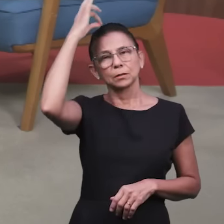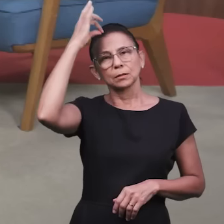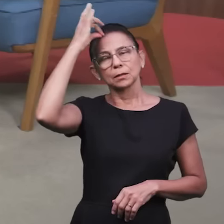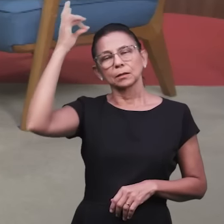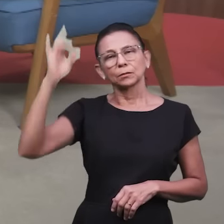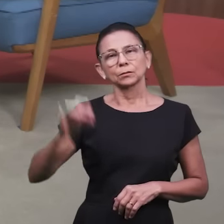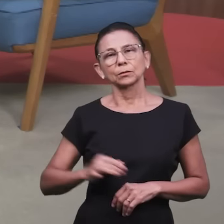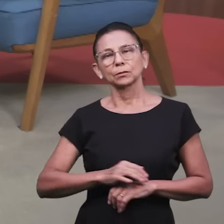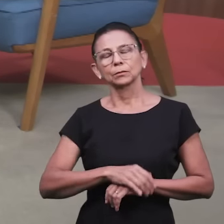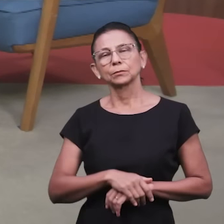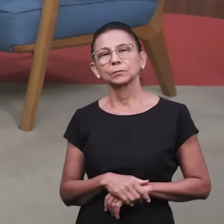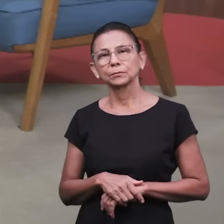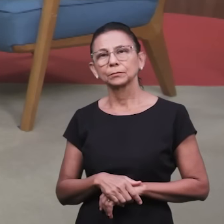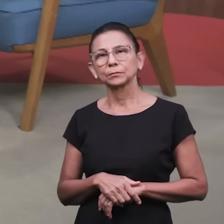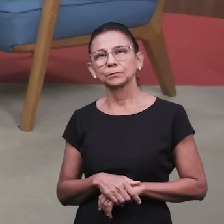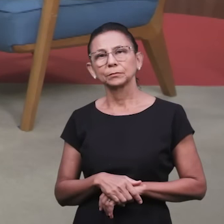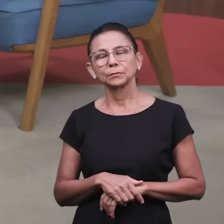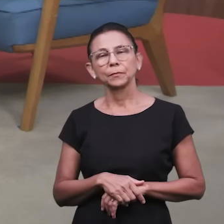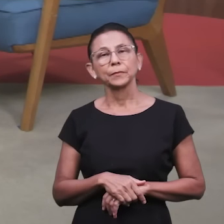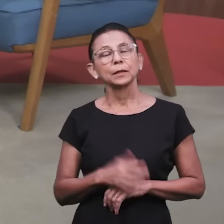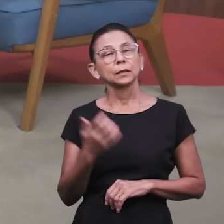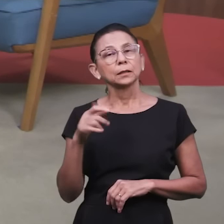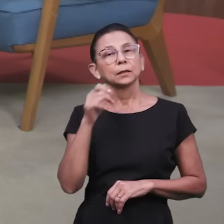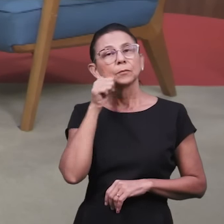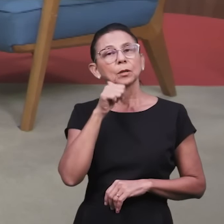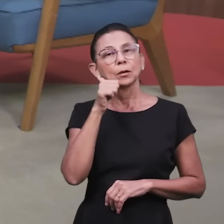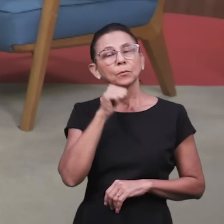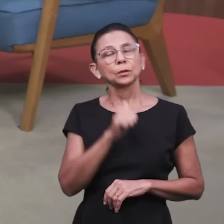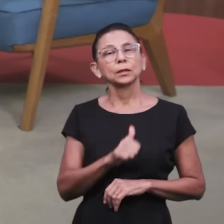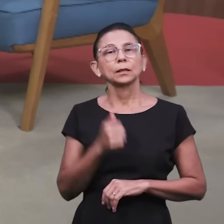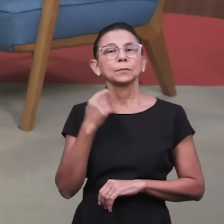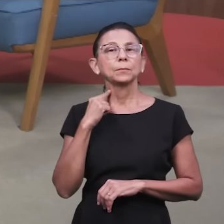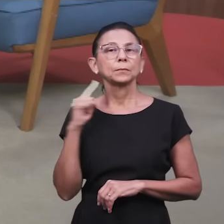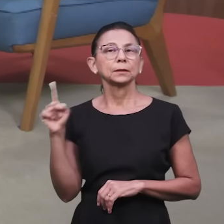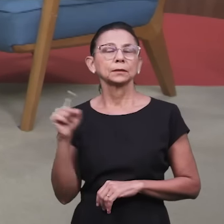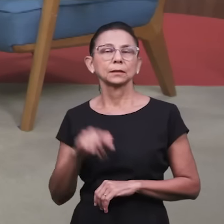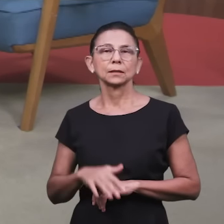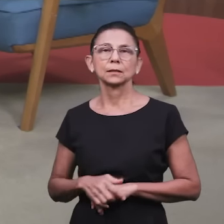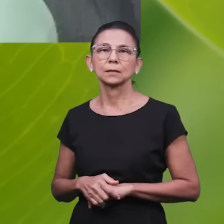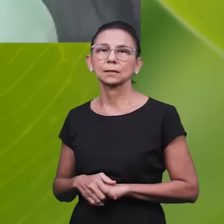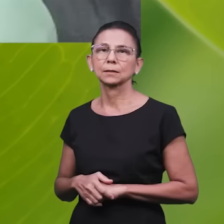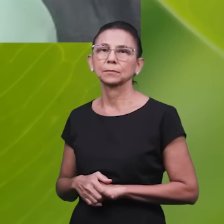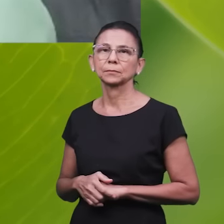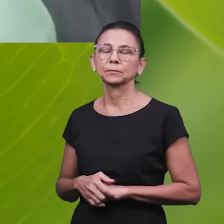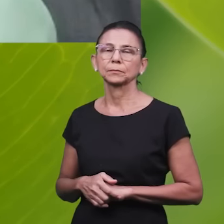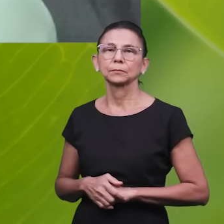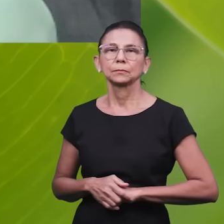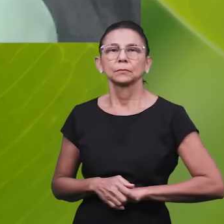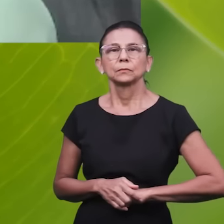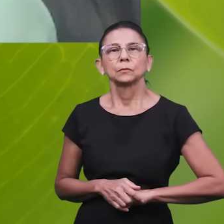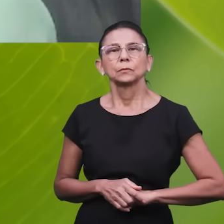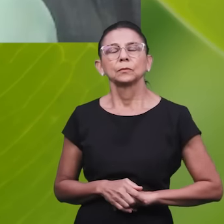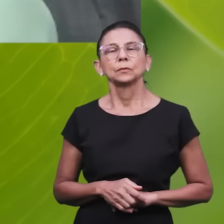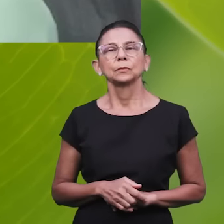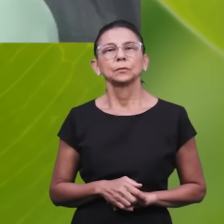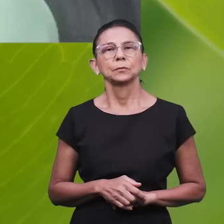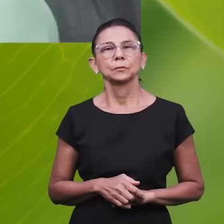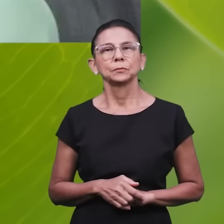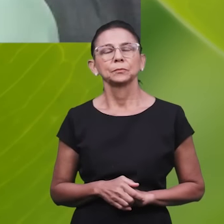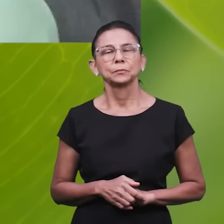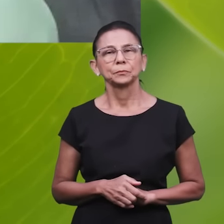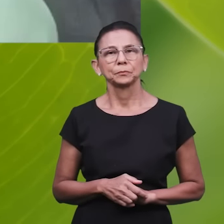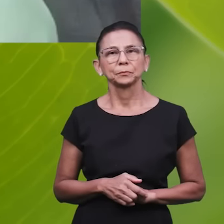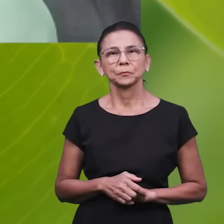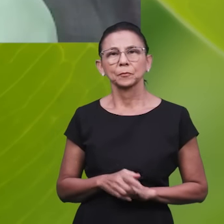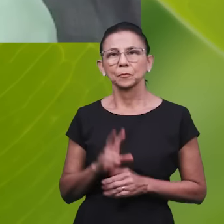Santo. E o outro vídeo é da nossa irmã Júlia Cordeiro, que é de Governador Valadares, Minas Gerais. Vamos assistir. Senhor Jesus, meu nome é